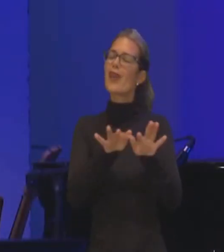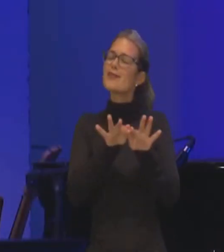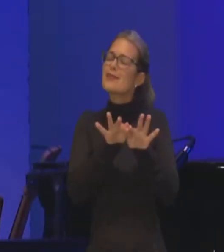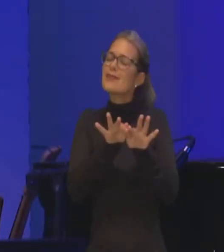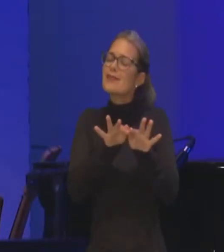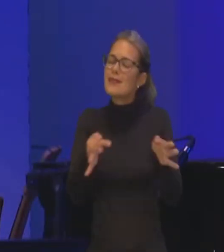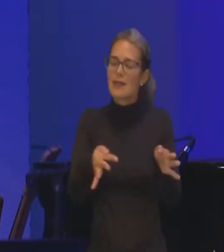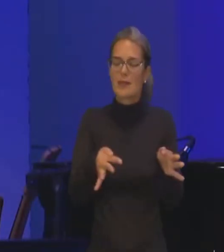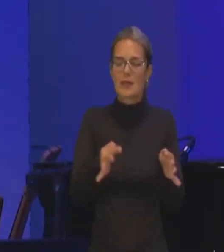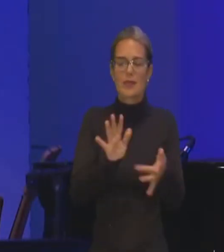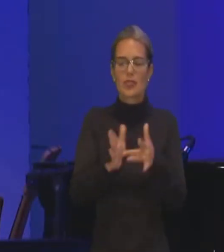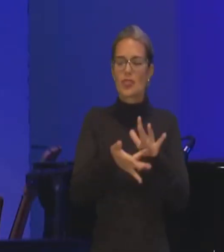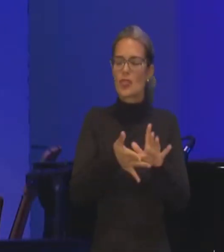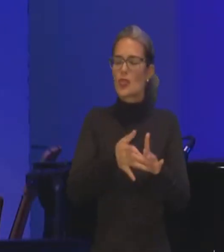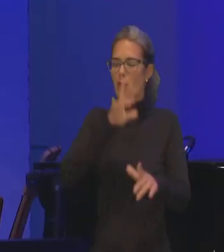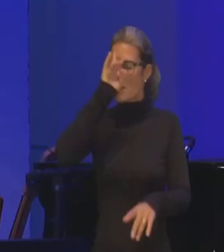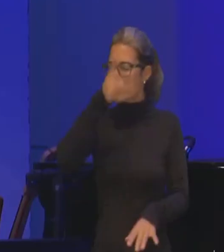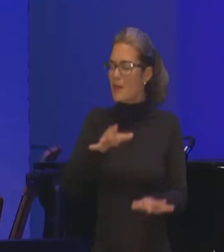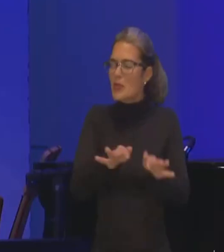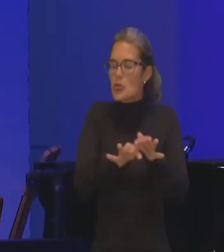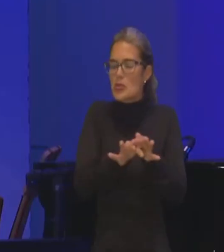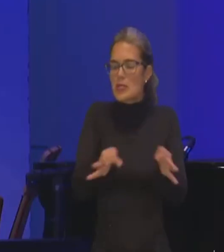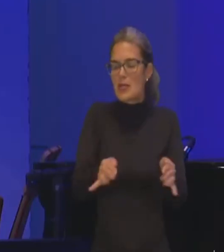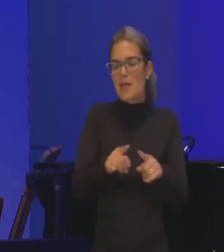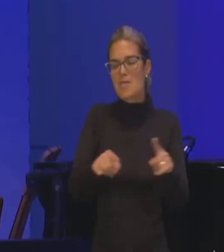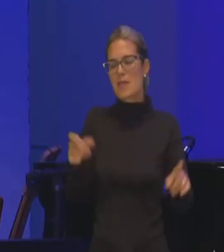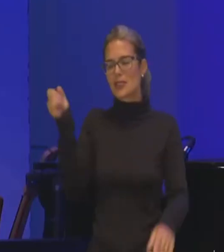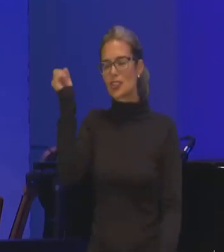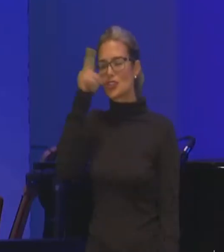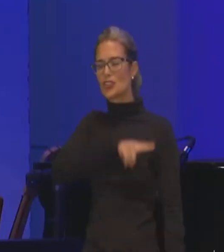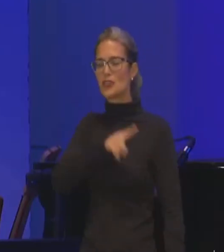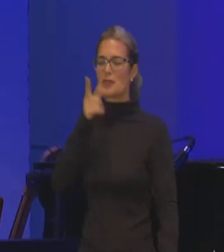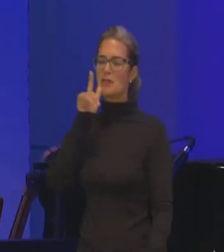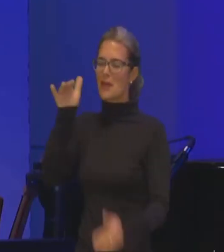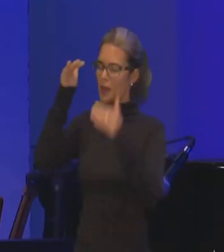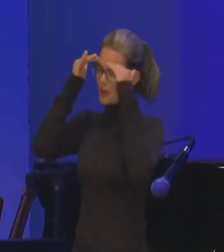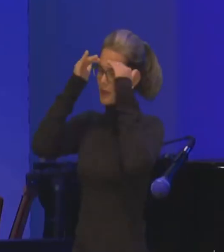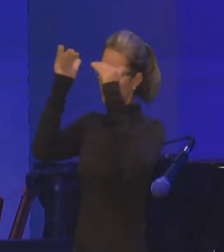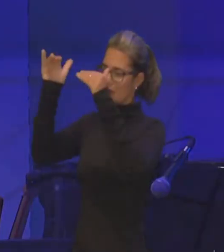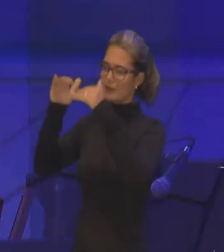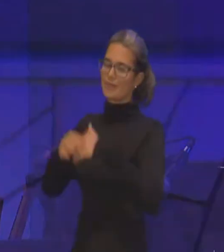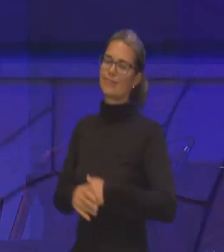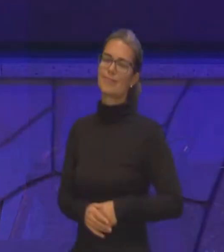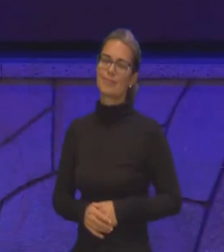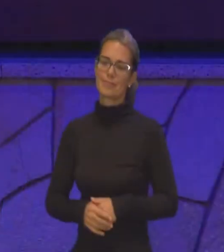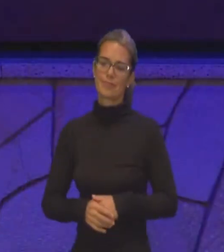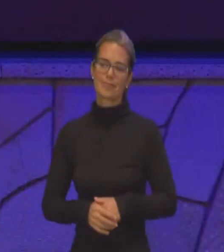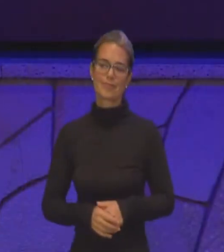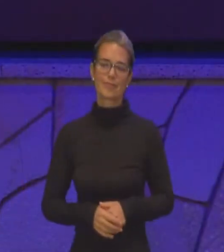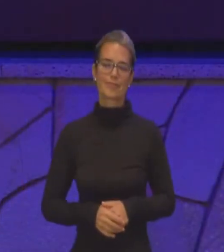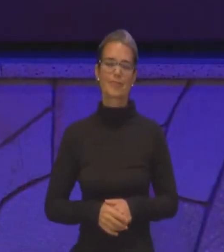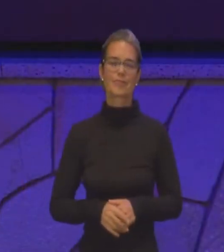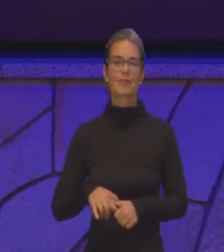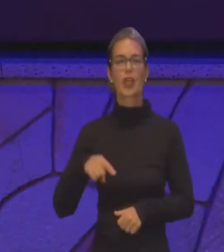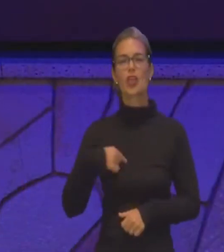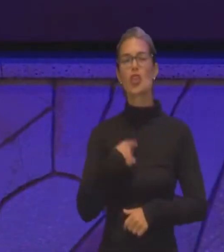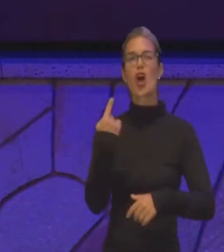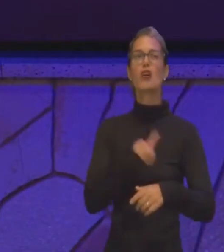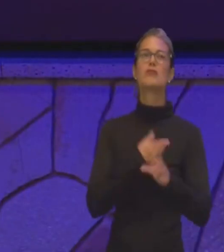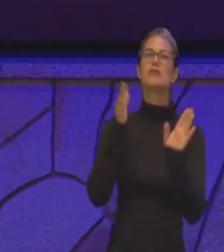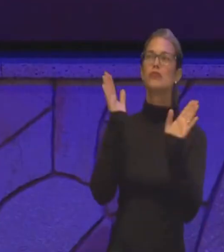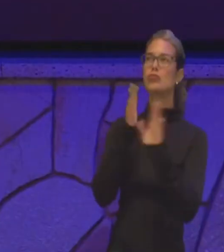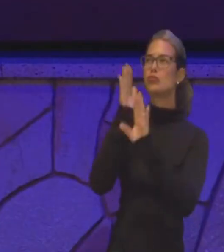por vezes tão difícil de ser obedecida. Nós nos